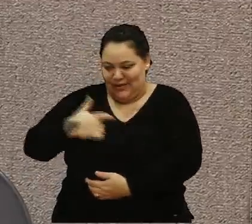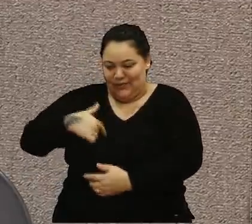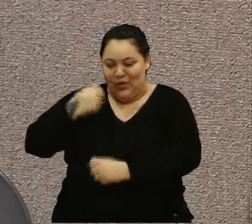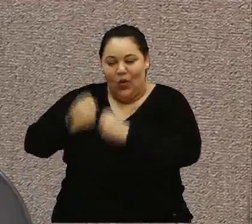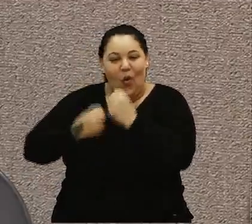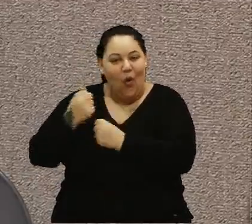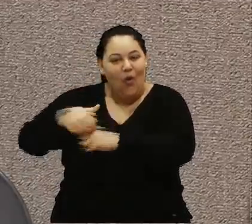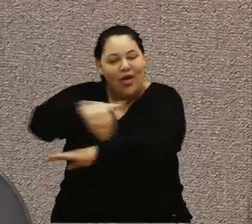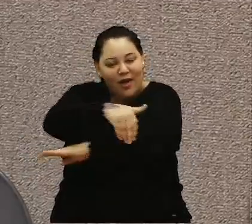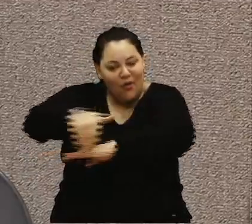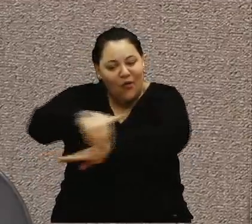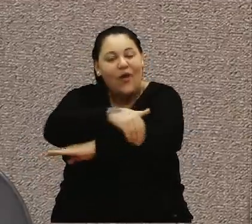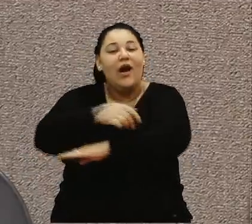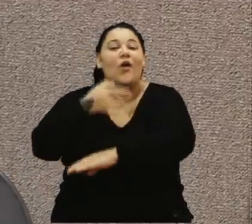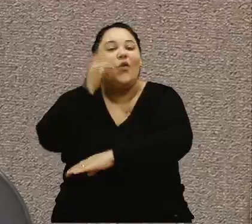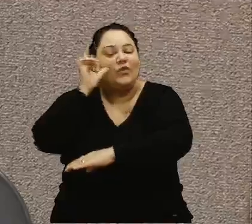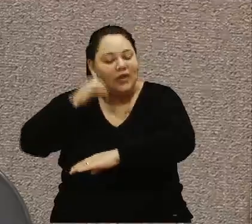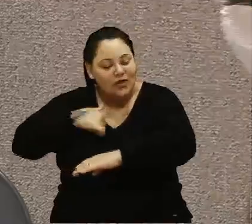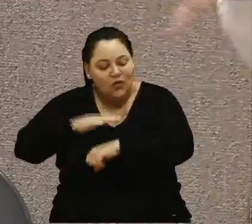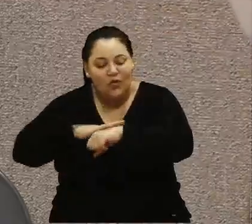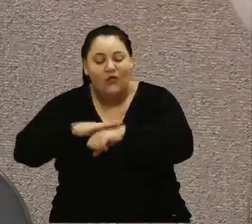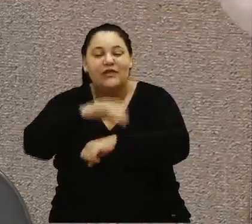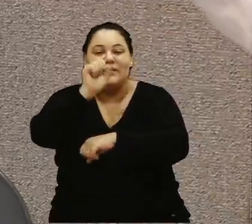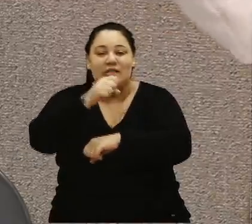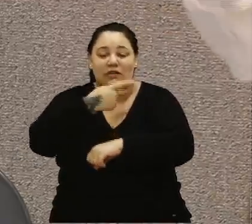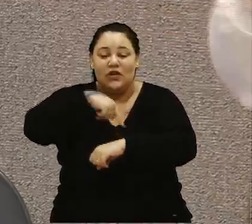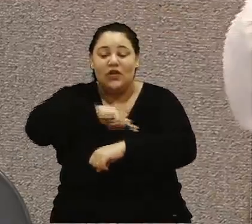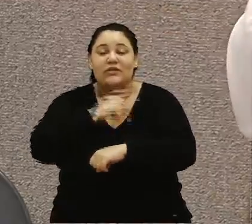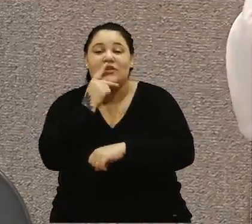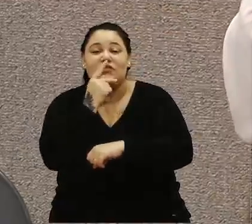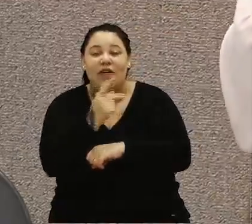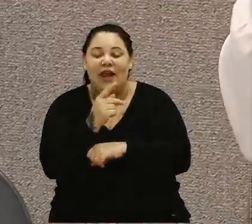que conversou, ontem eu conversei, a gente fala aqui da associação dos